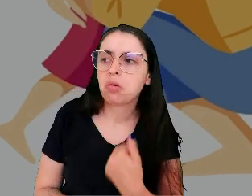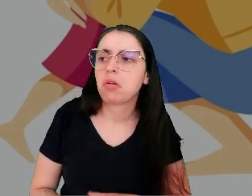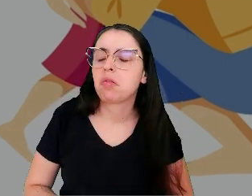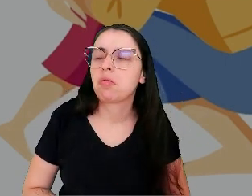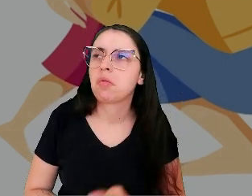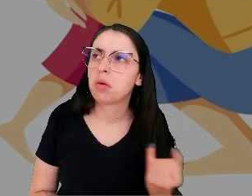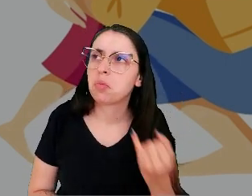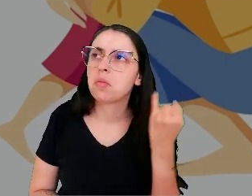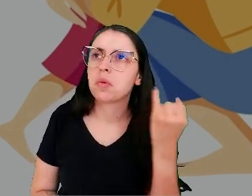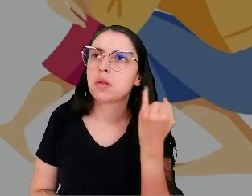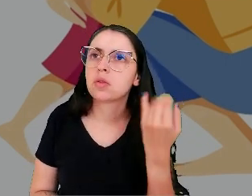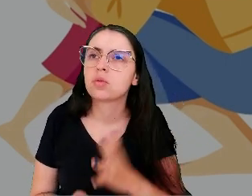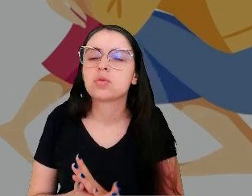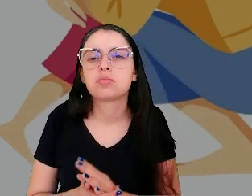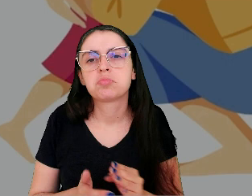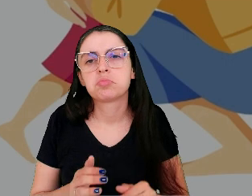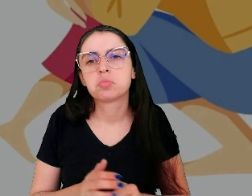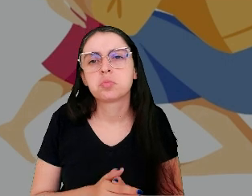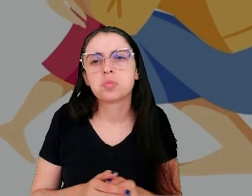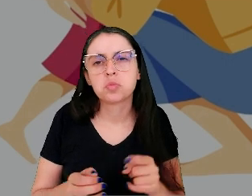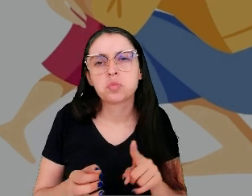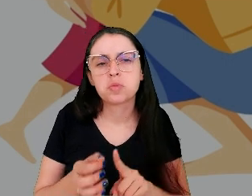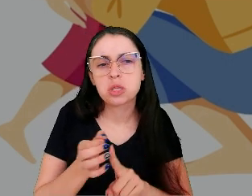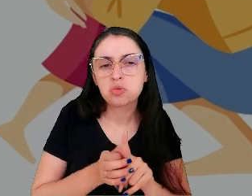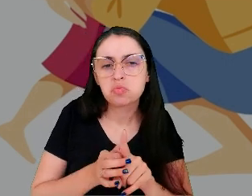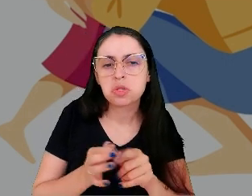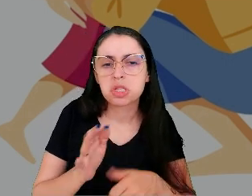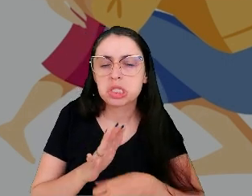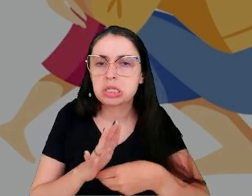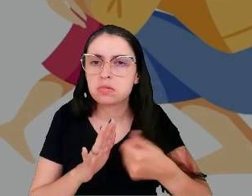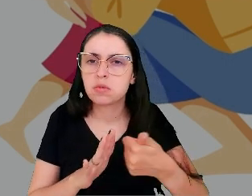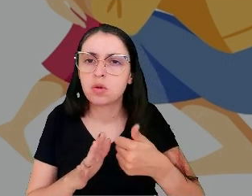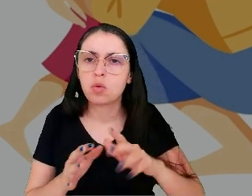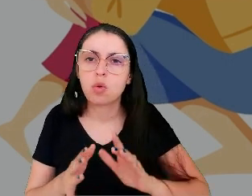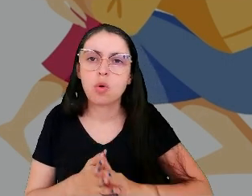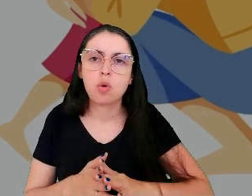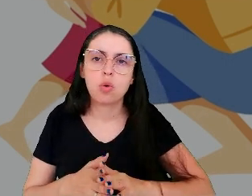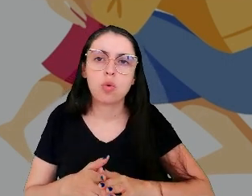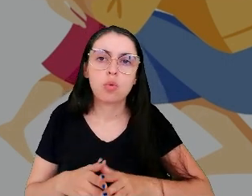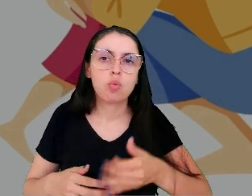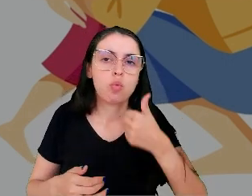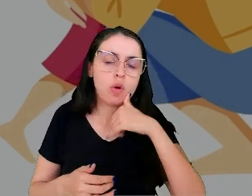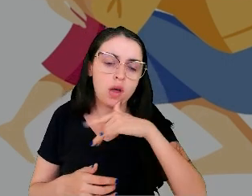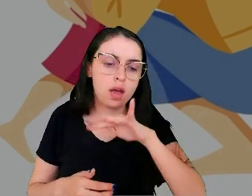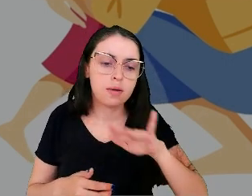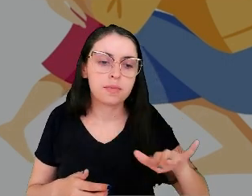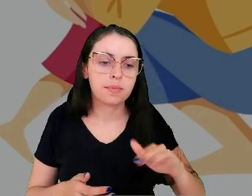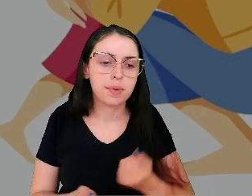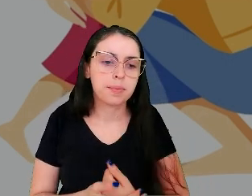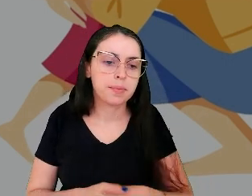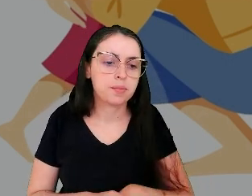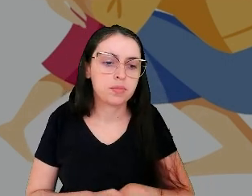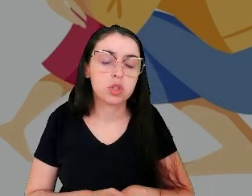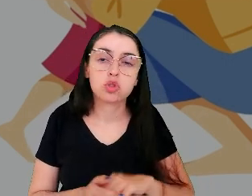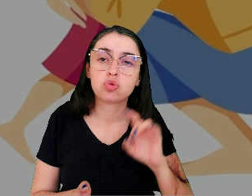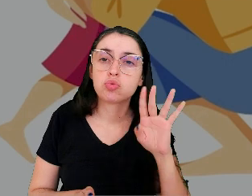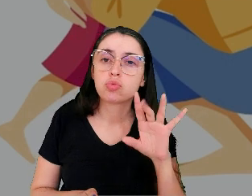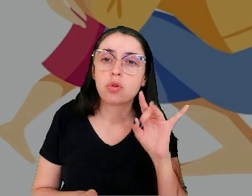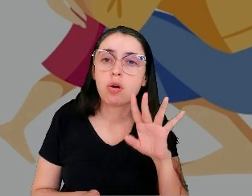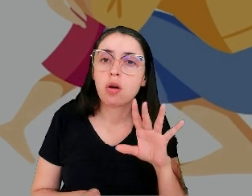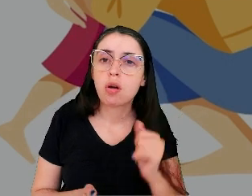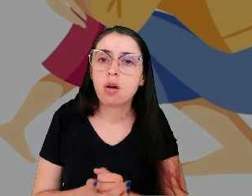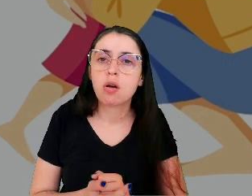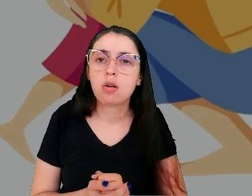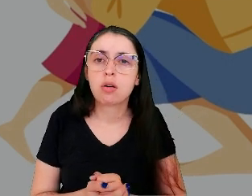que nesses primeiros meses, o bebê ainda está formando o aparelho óptico, né? E ele só